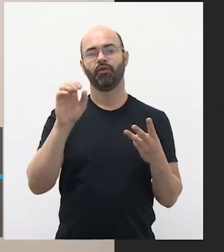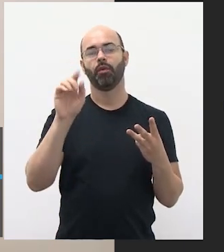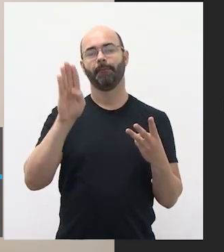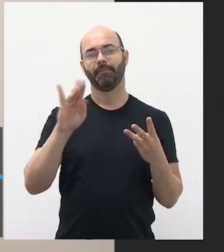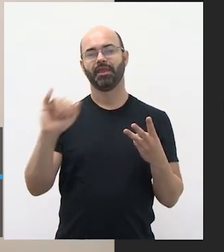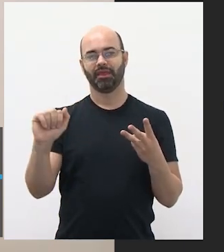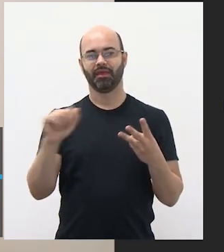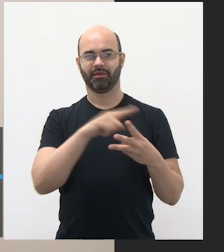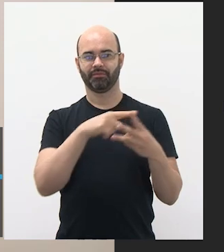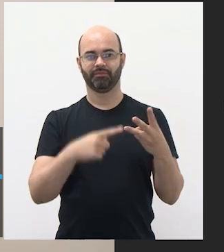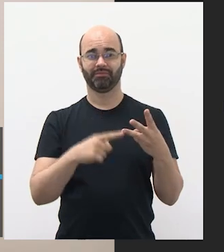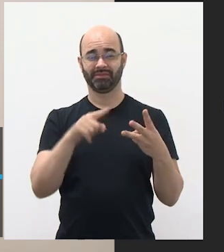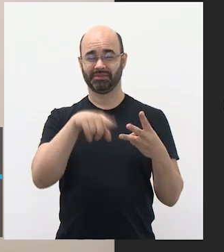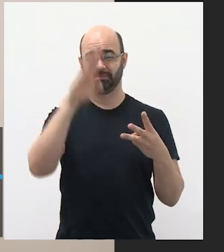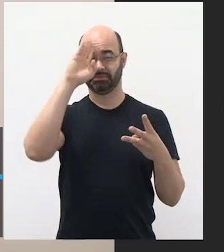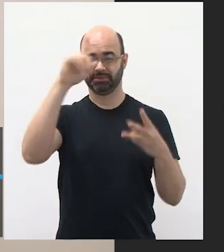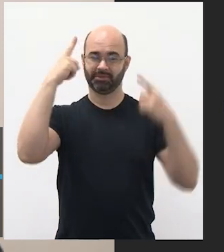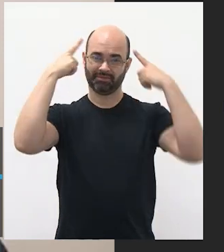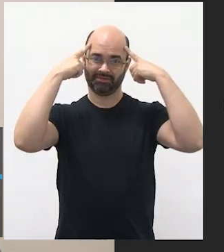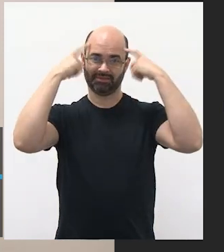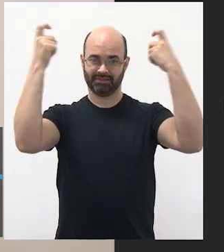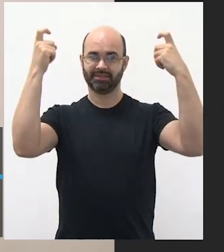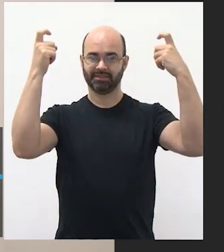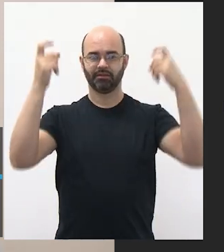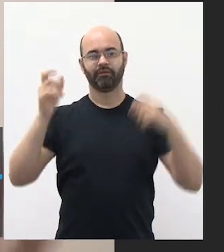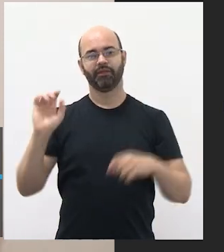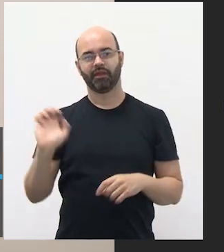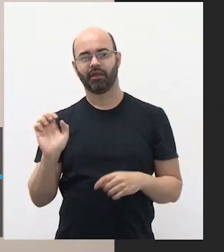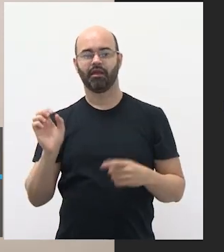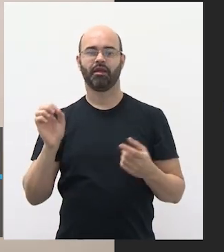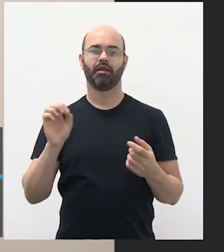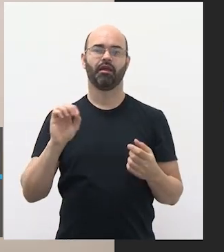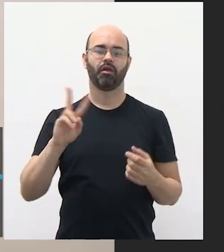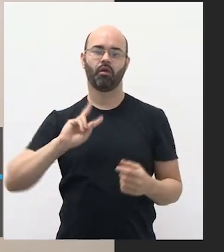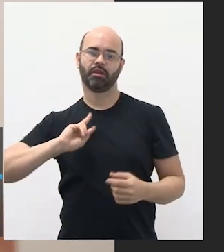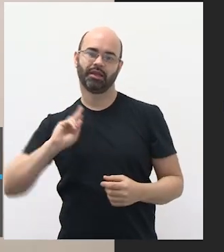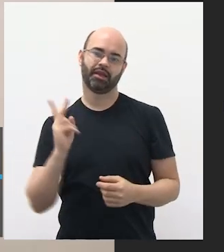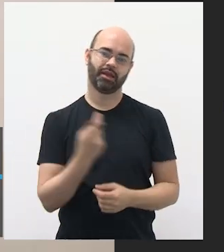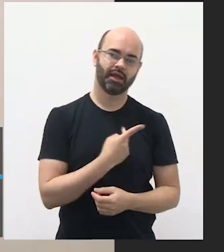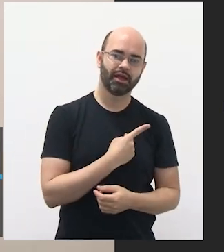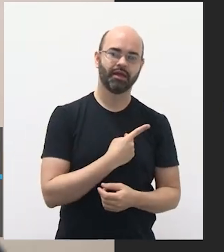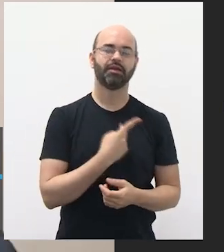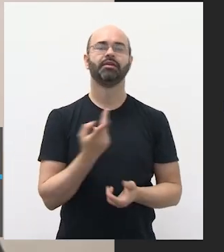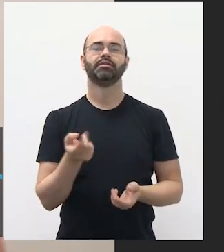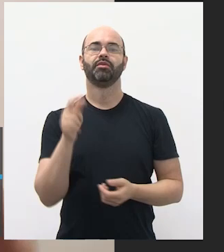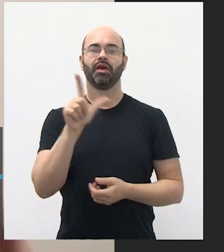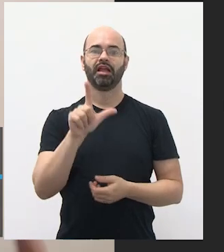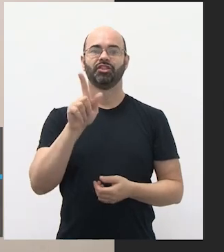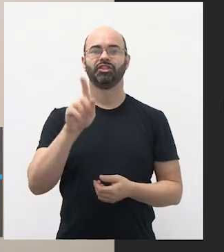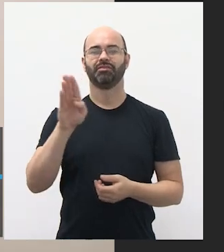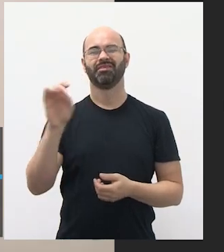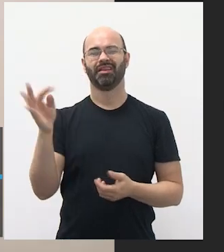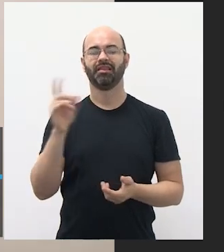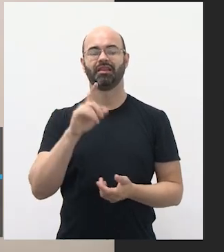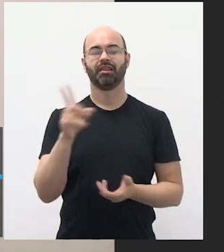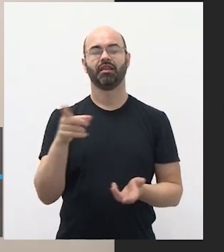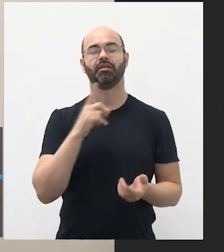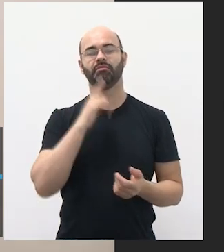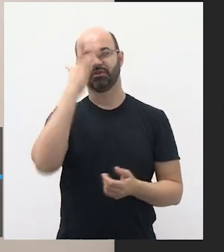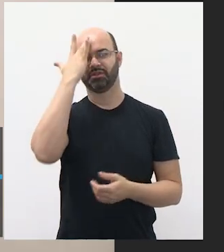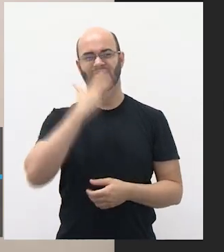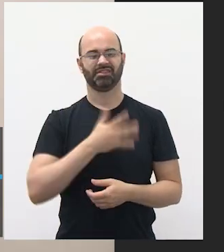a violência, tá? Então, assim, todas elas são práticas, não dá para dizer que, era só uma brincadeirinha, é só